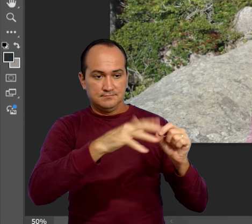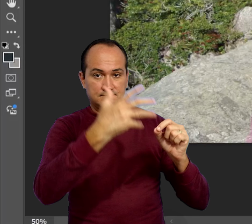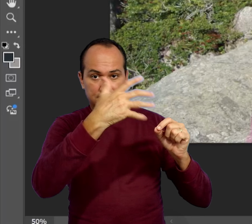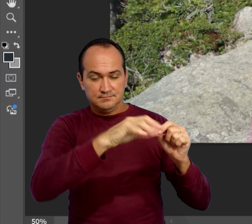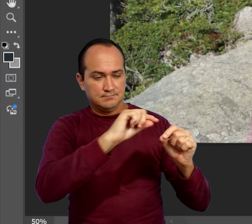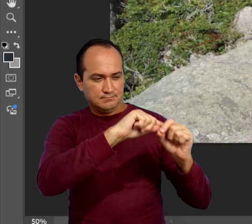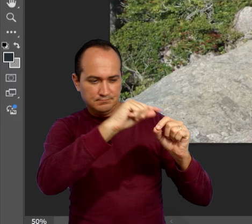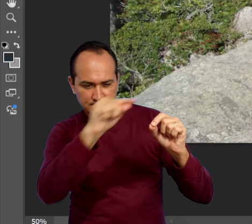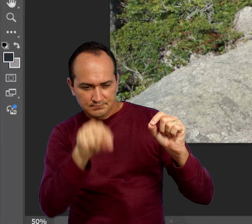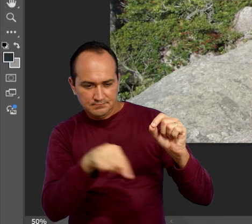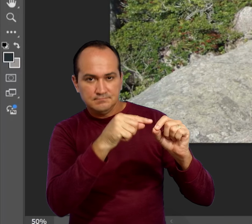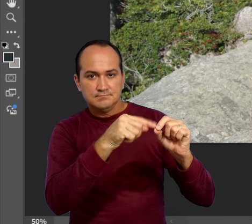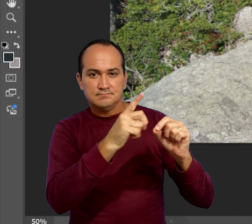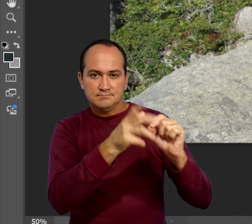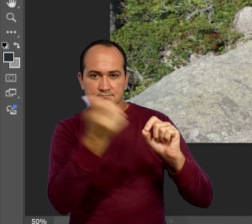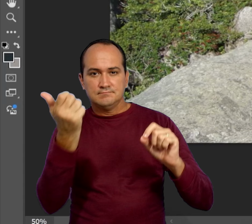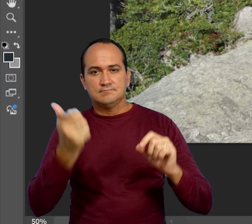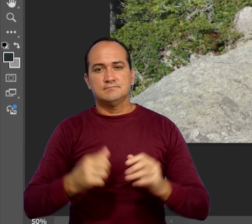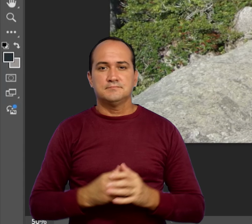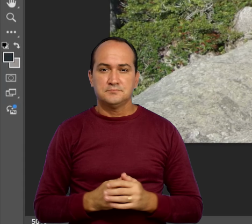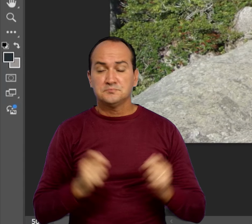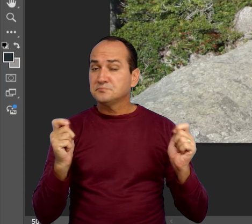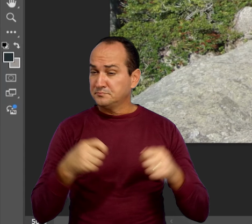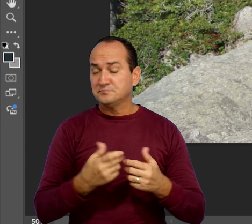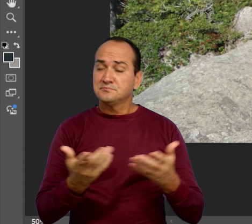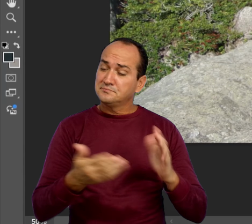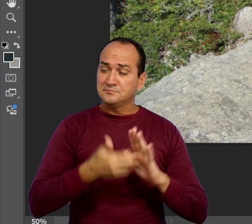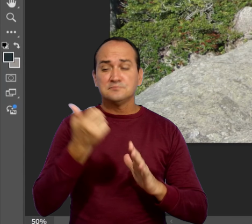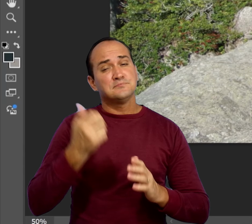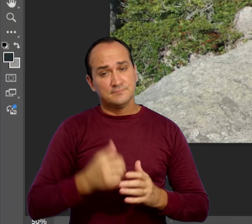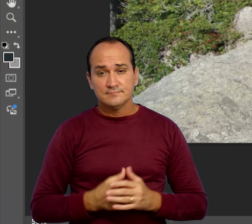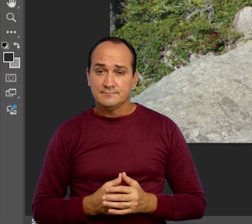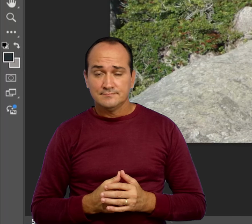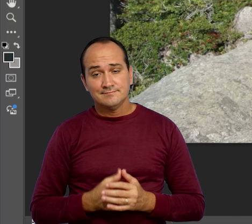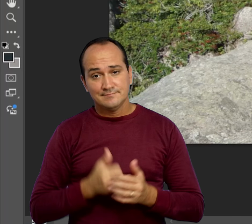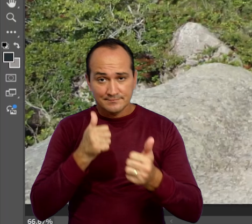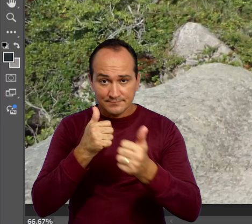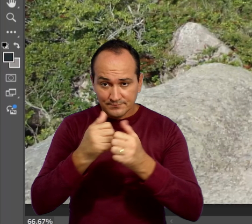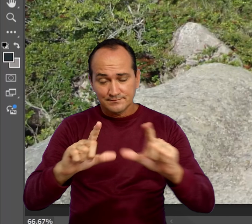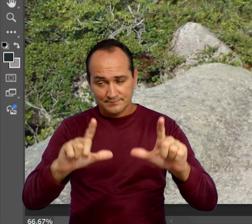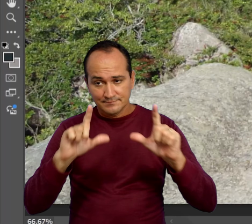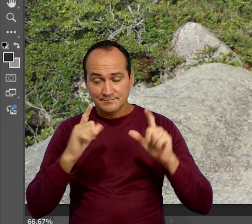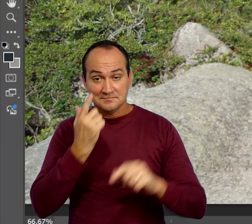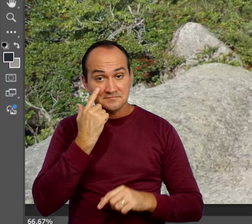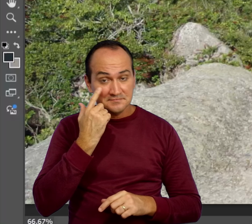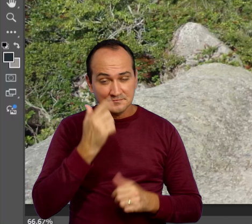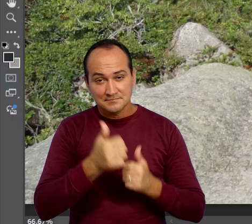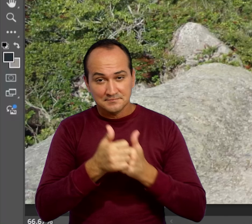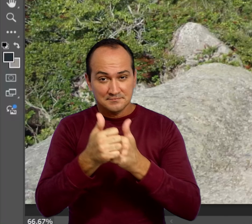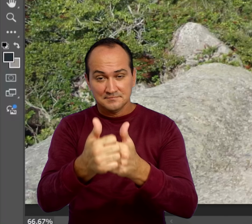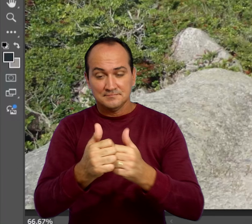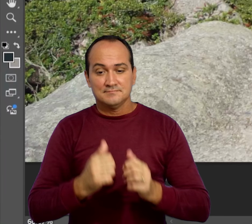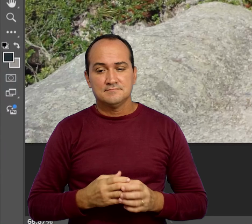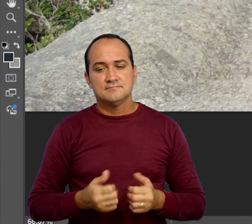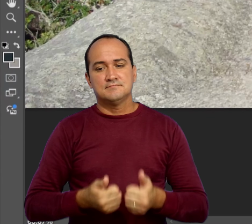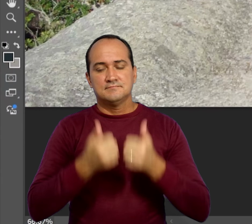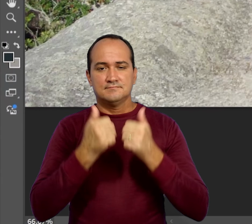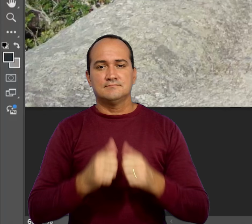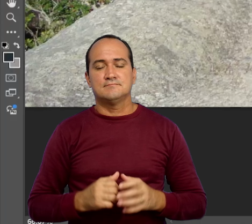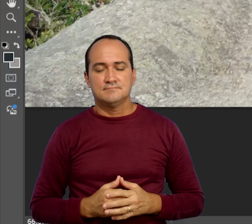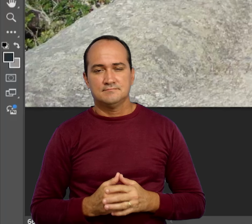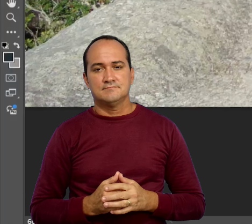aqui a área que eu não quero e, como vocês podem ver, ele já removeu. Vou até chegar um pouquinho mais próximo para vocês poderem